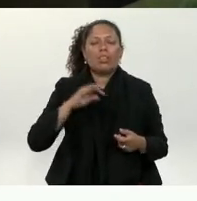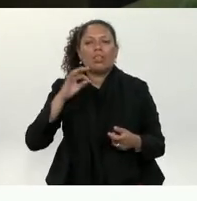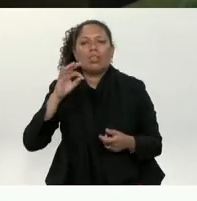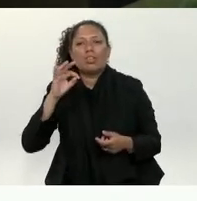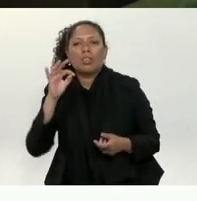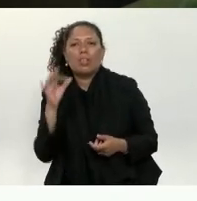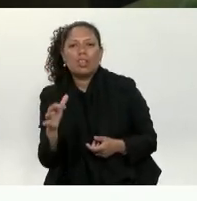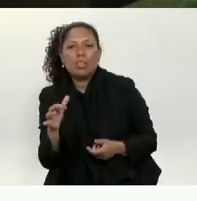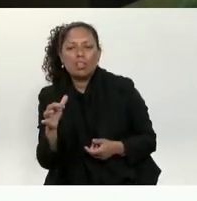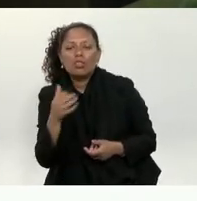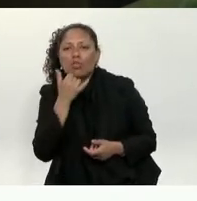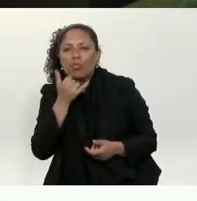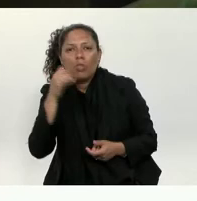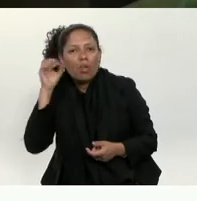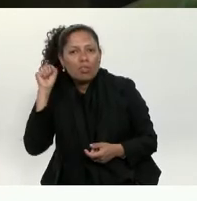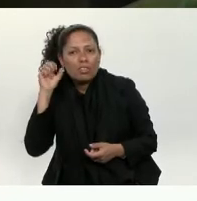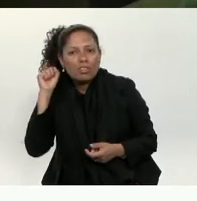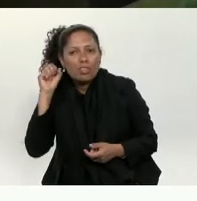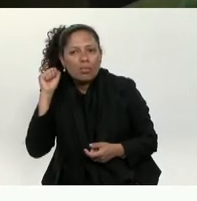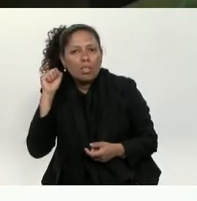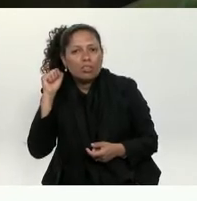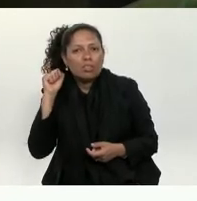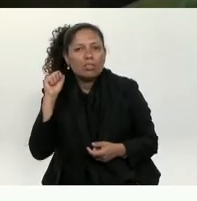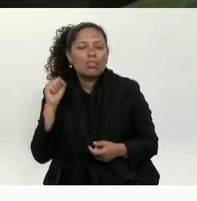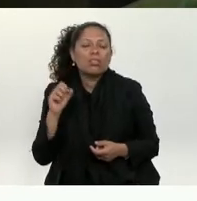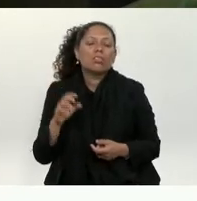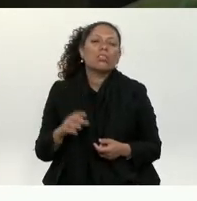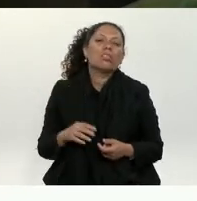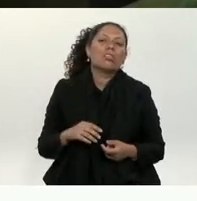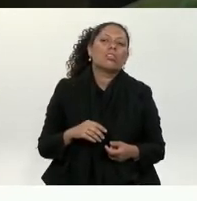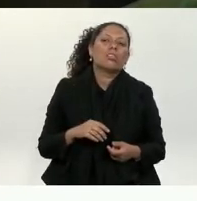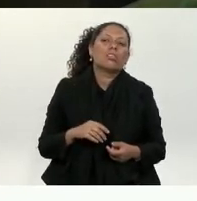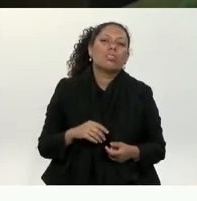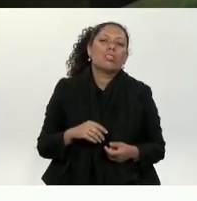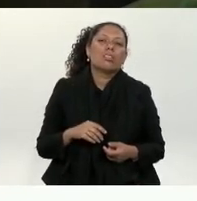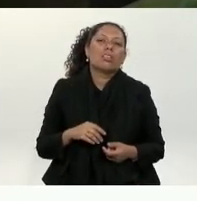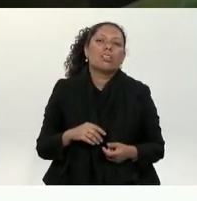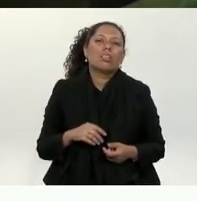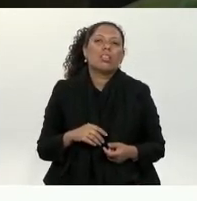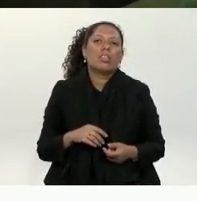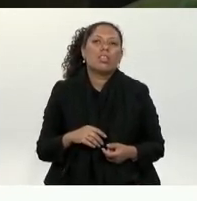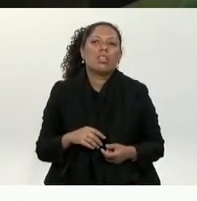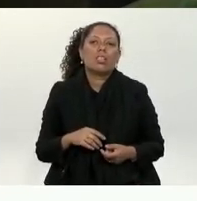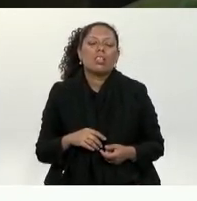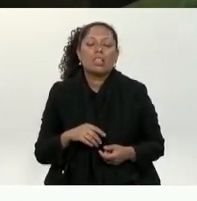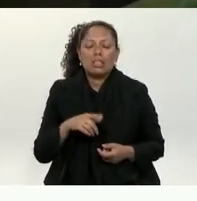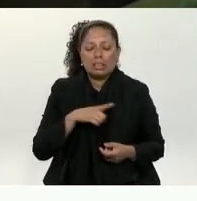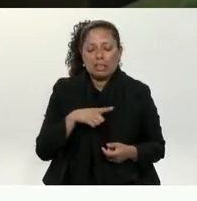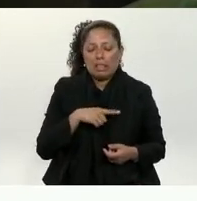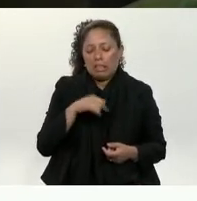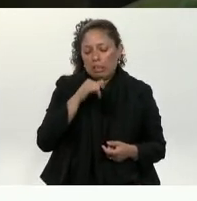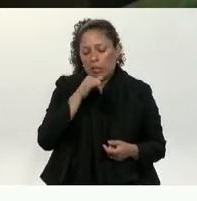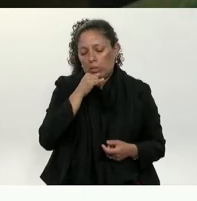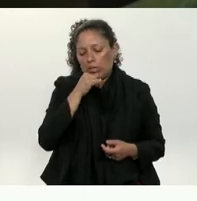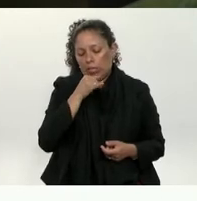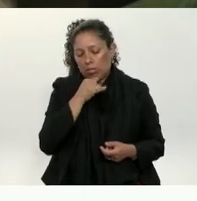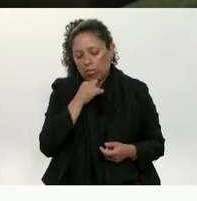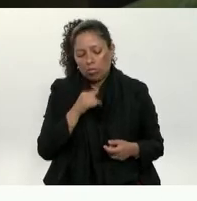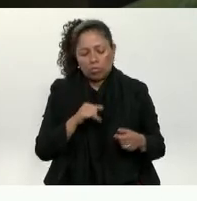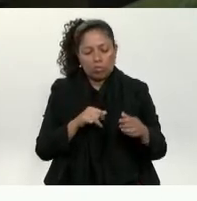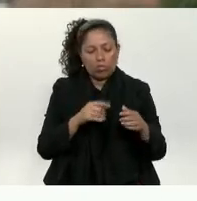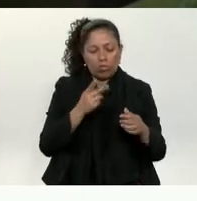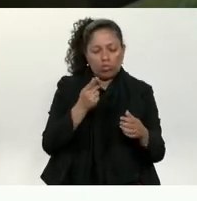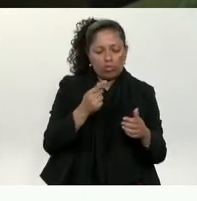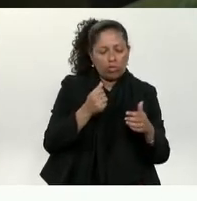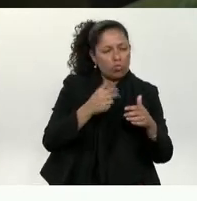43,82%, que ela foi autorizada pela agência a reduzir essa questão dos investimentos de